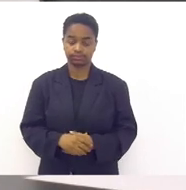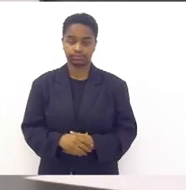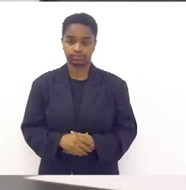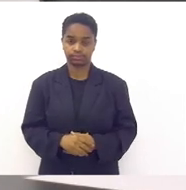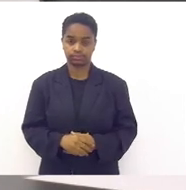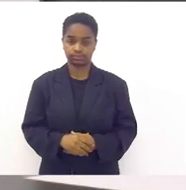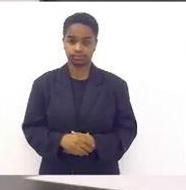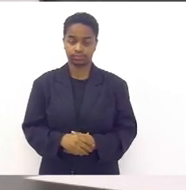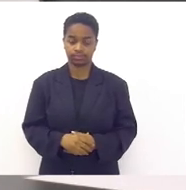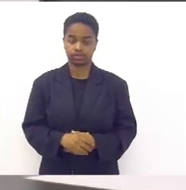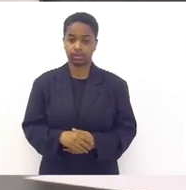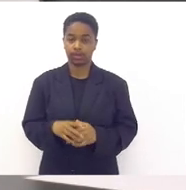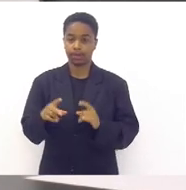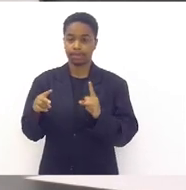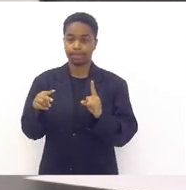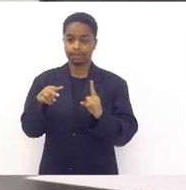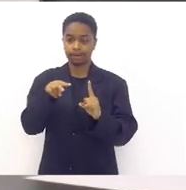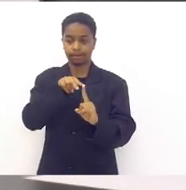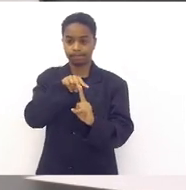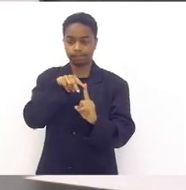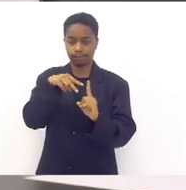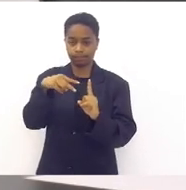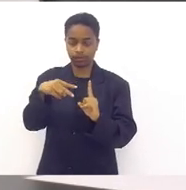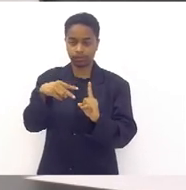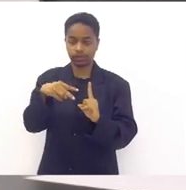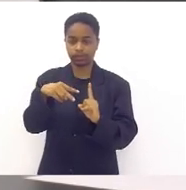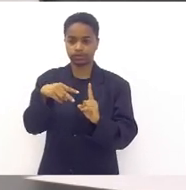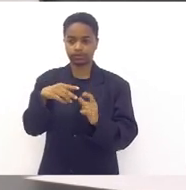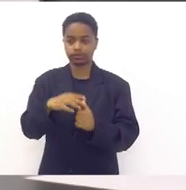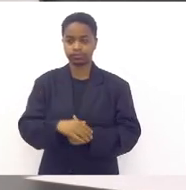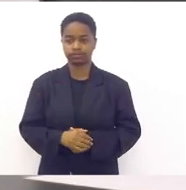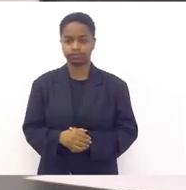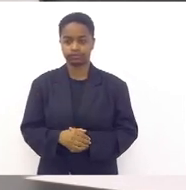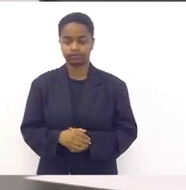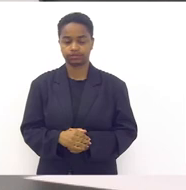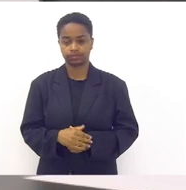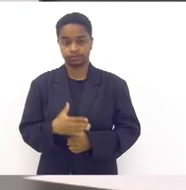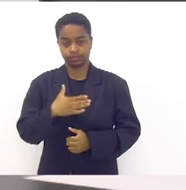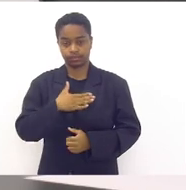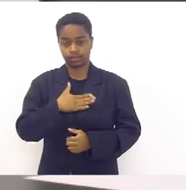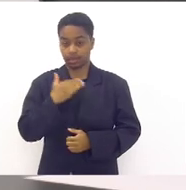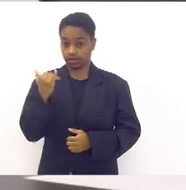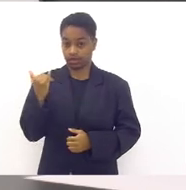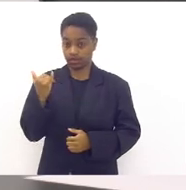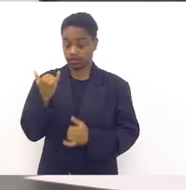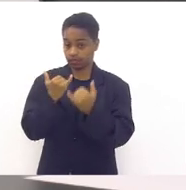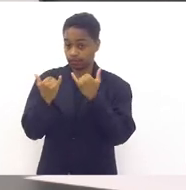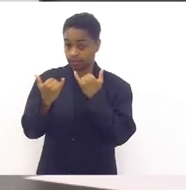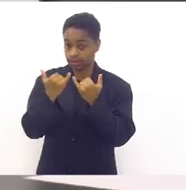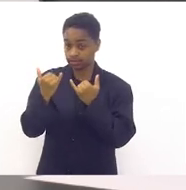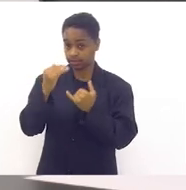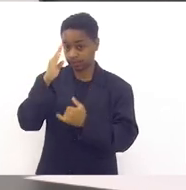Do ponto de vista, né, para mim, a principal informação